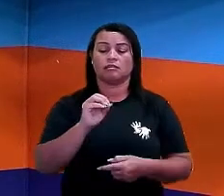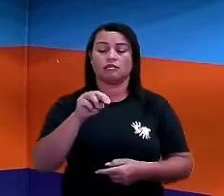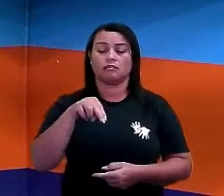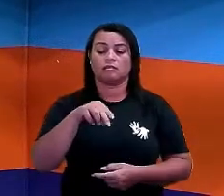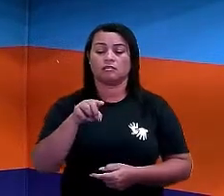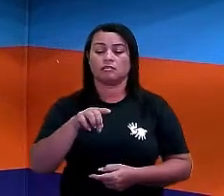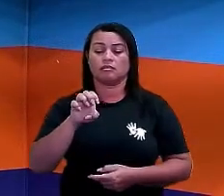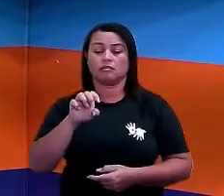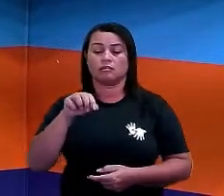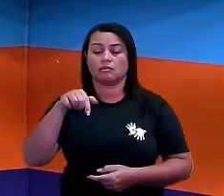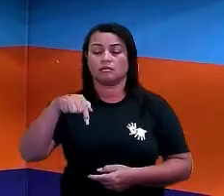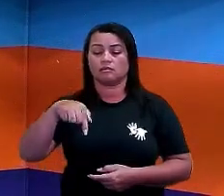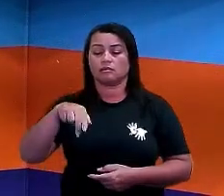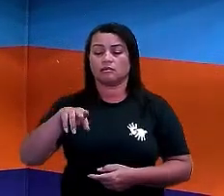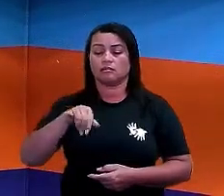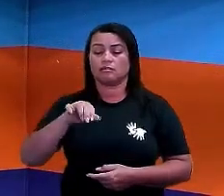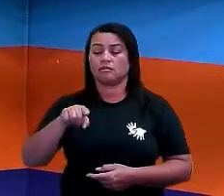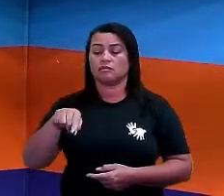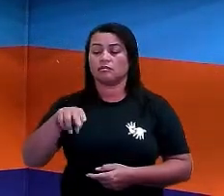11